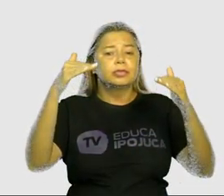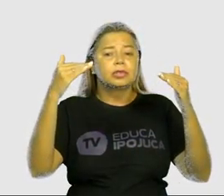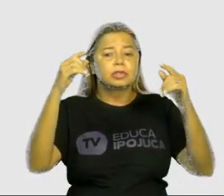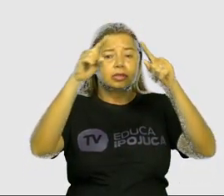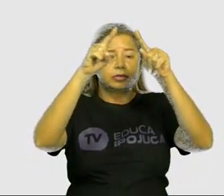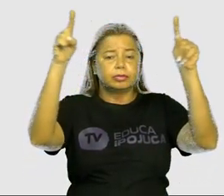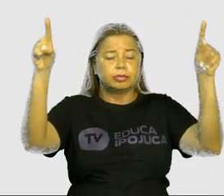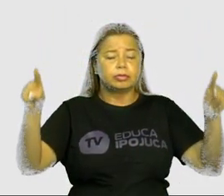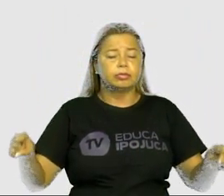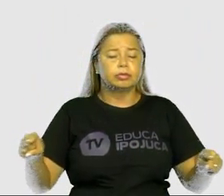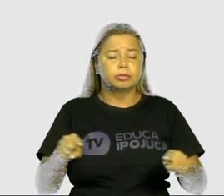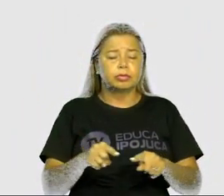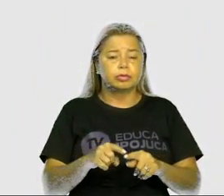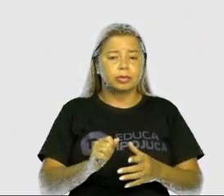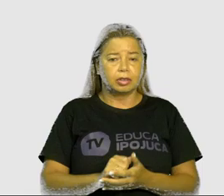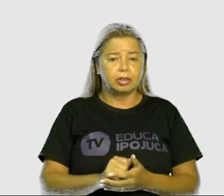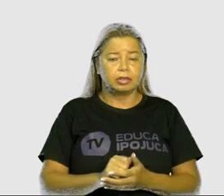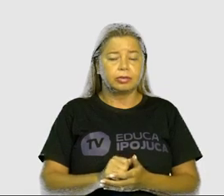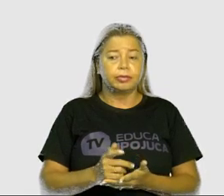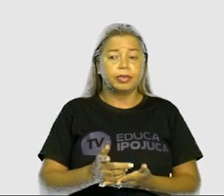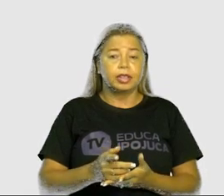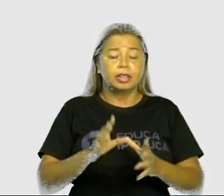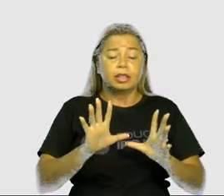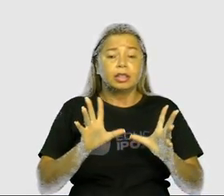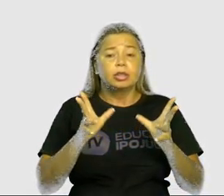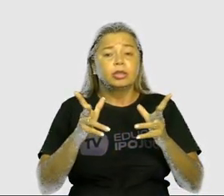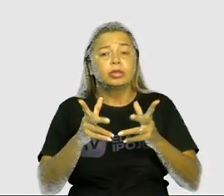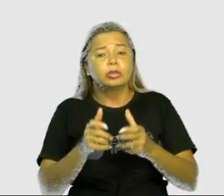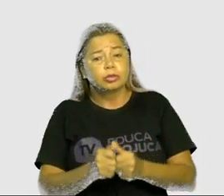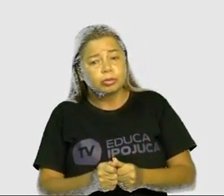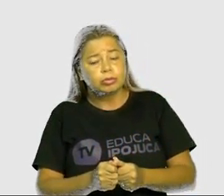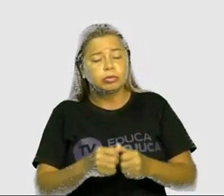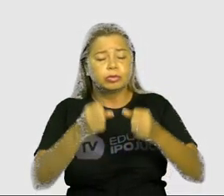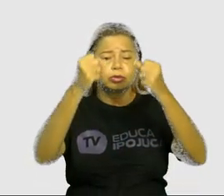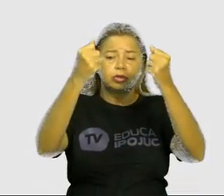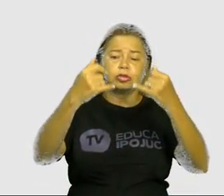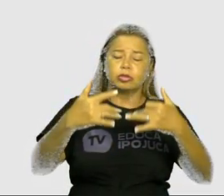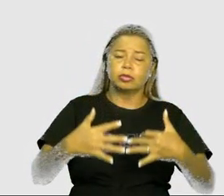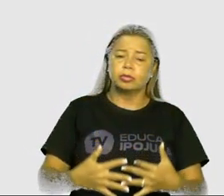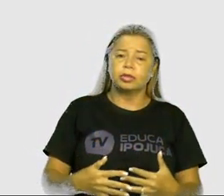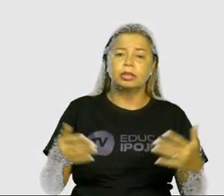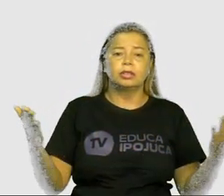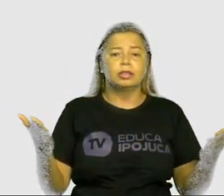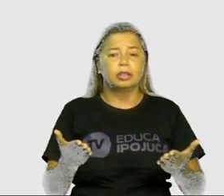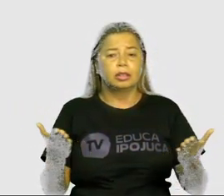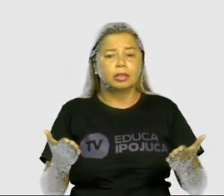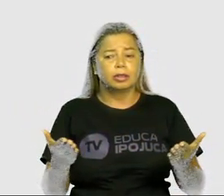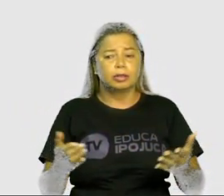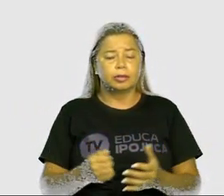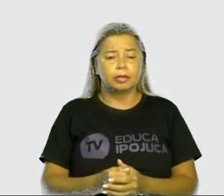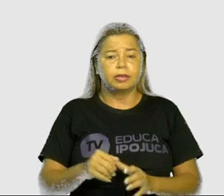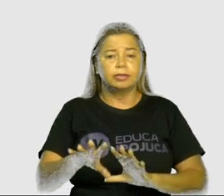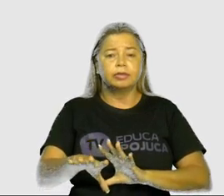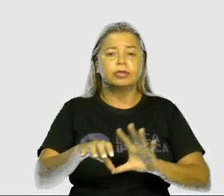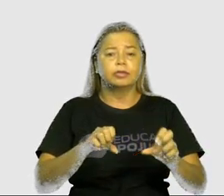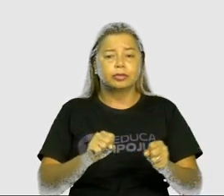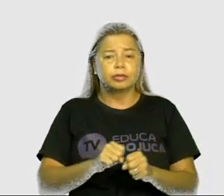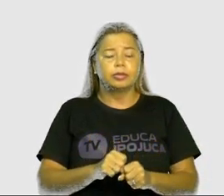tenho nesse quadro tudo o que eu acabei de explicar para vocês tá vendo a forma afirmativa